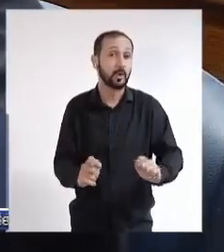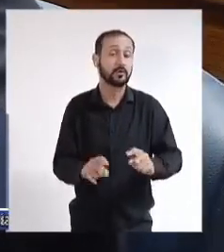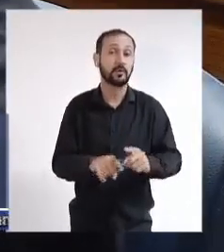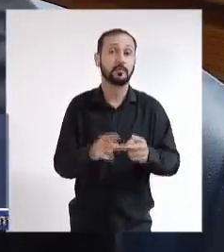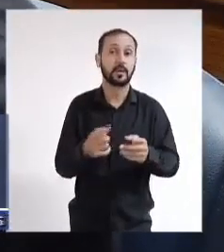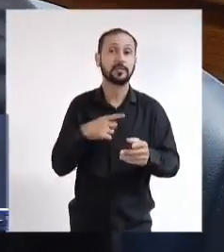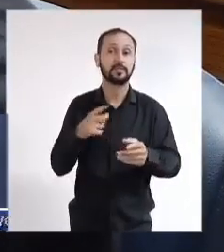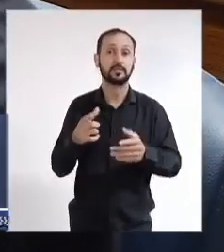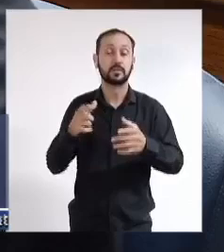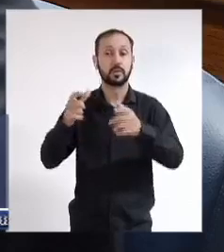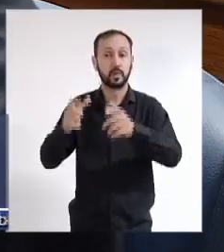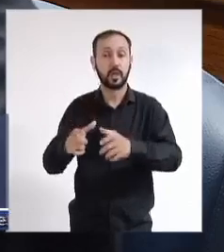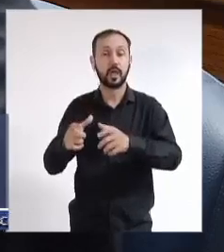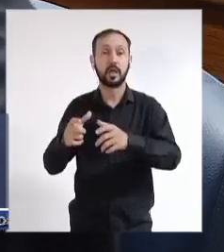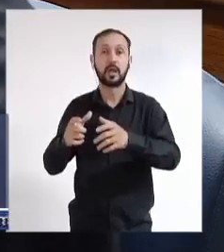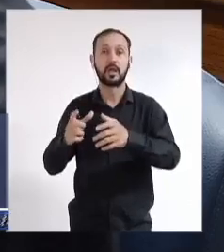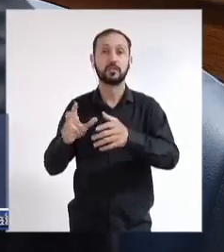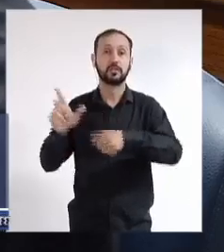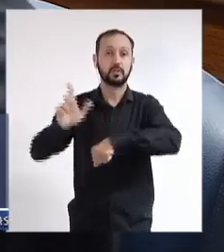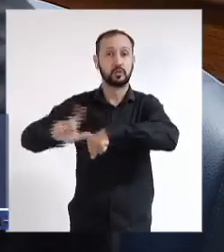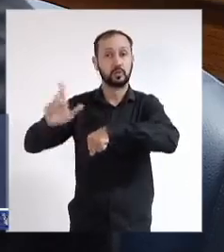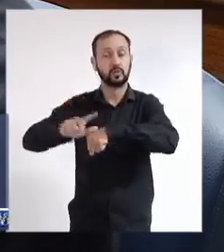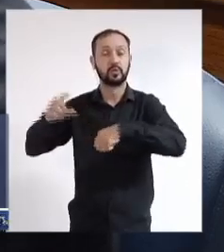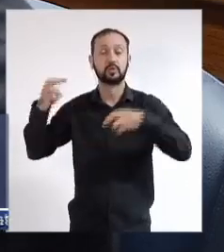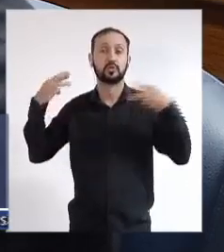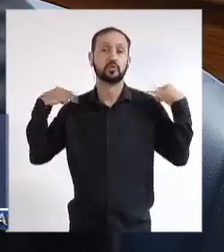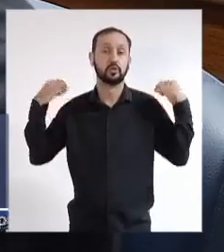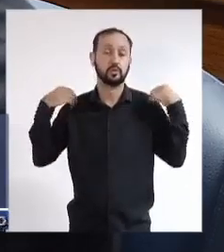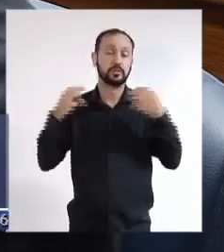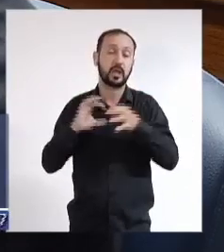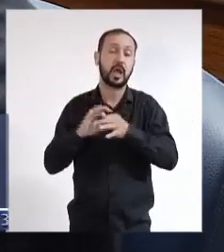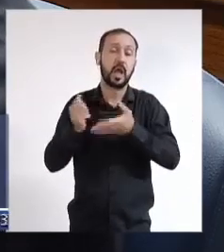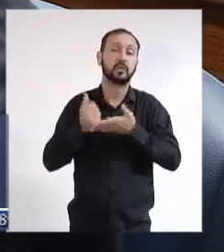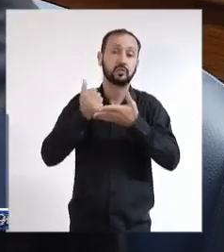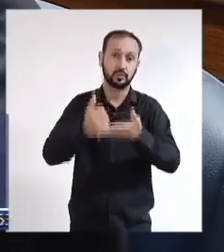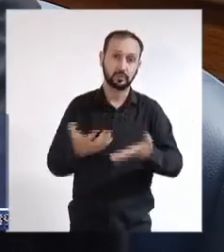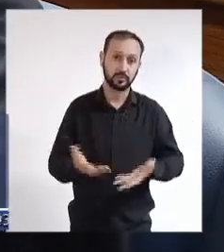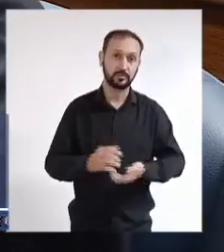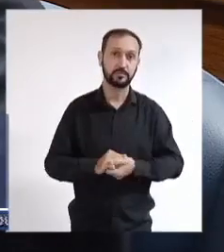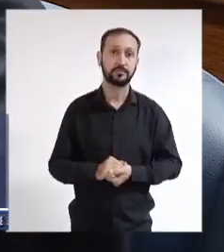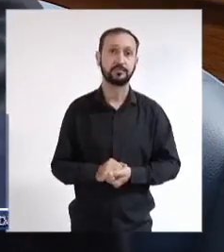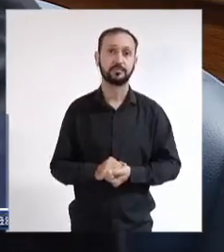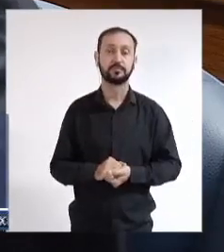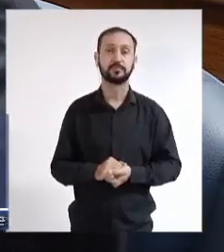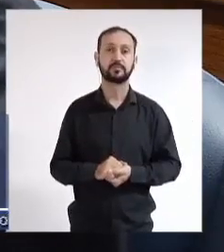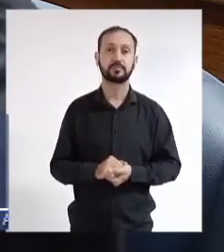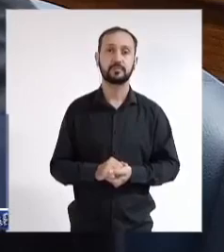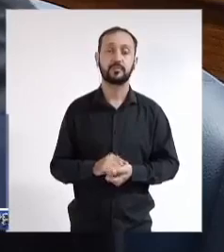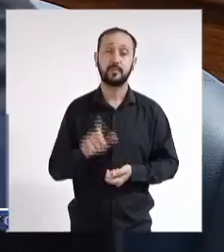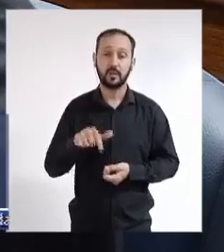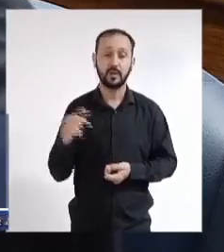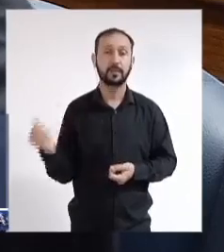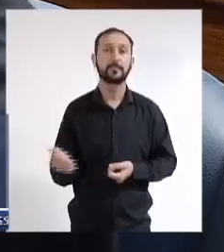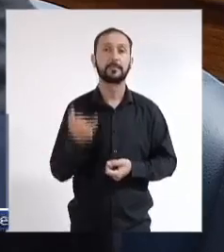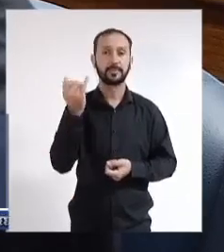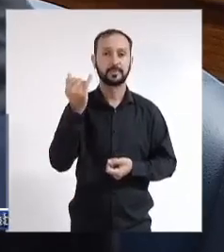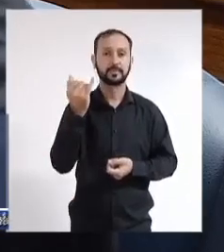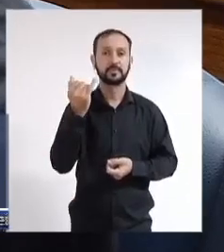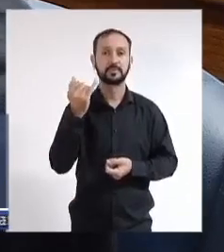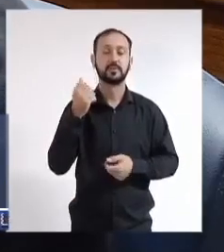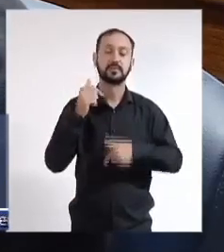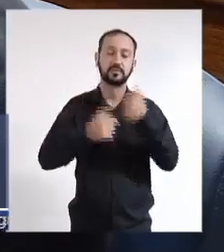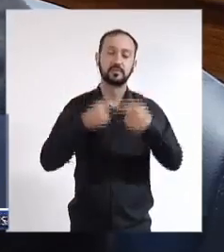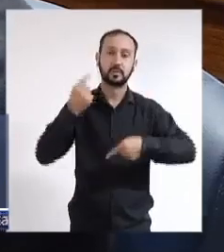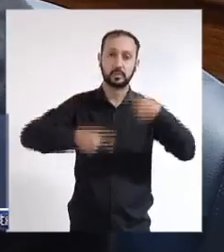operadoras turísticas possam também ter um pouco de facilidade para trabalhar nesse sentido então é importante a gente trabalhar isso